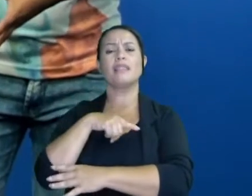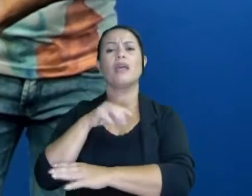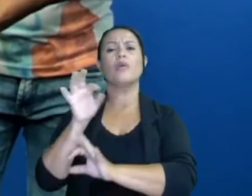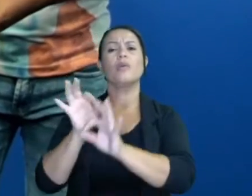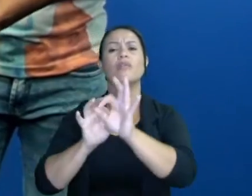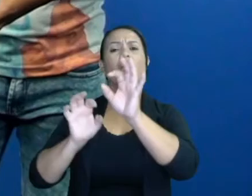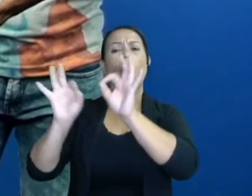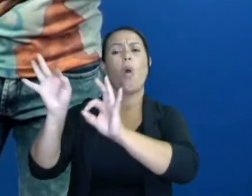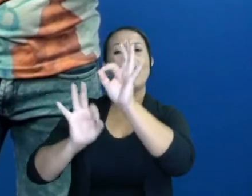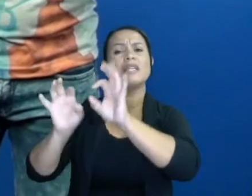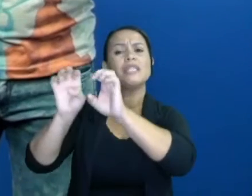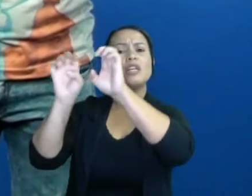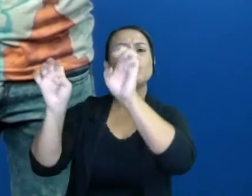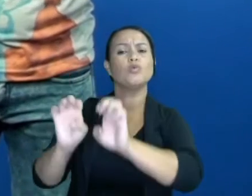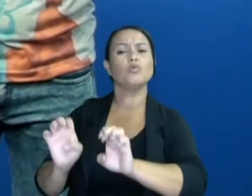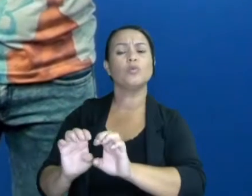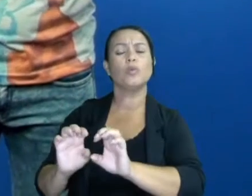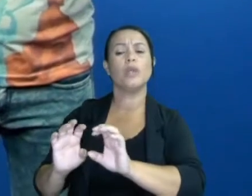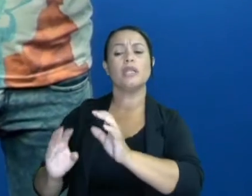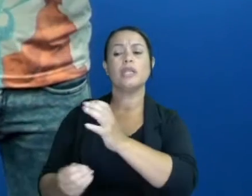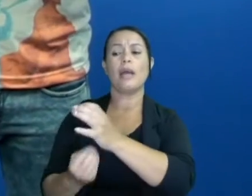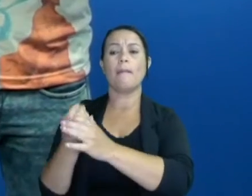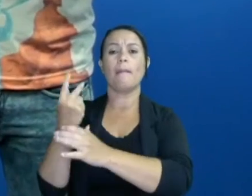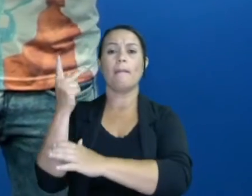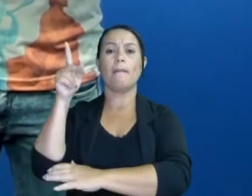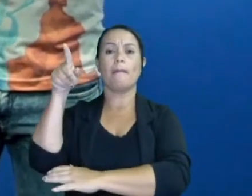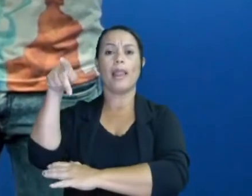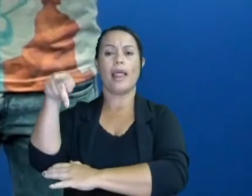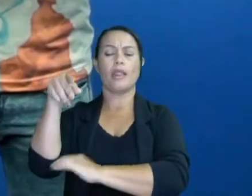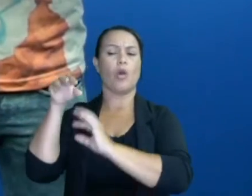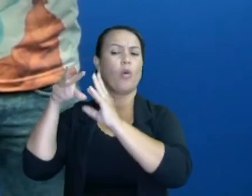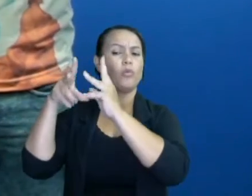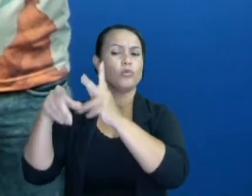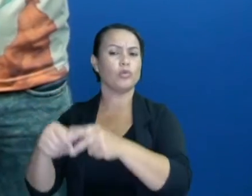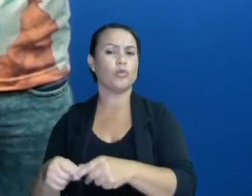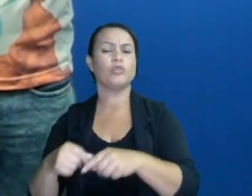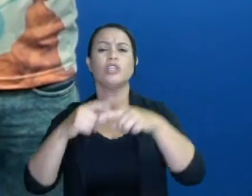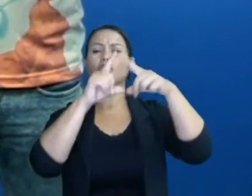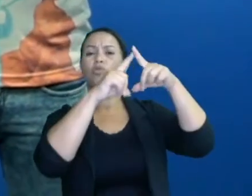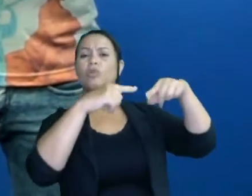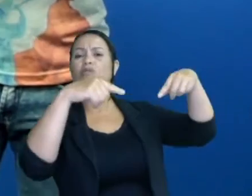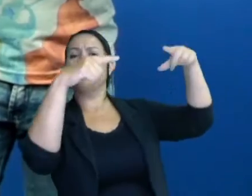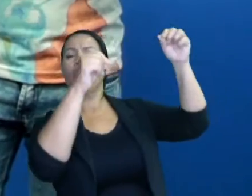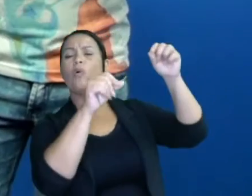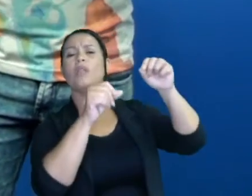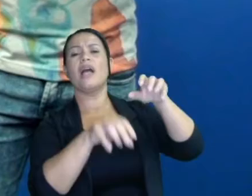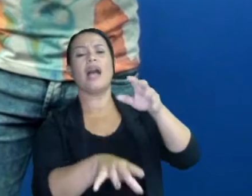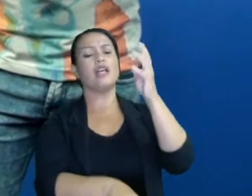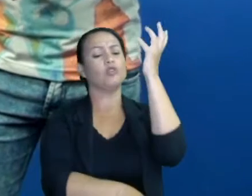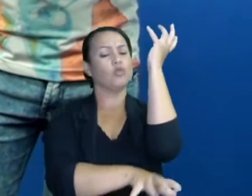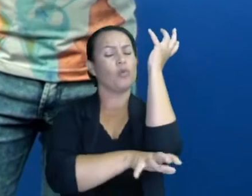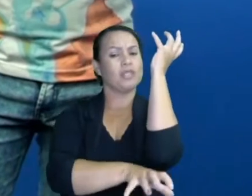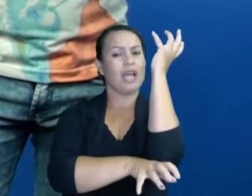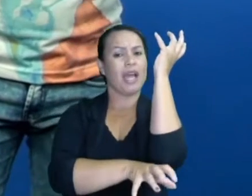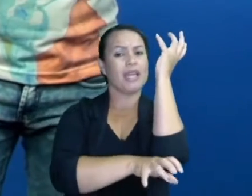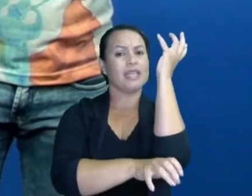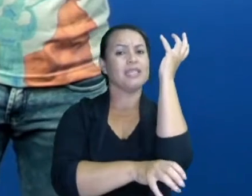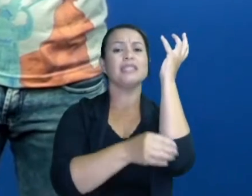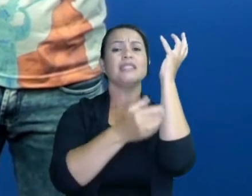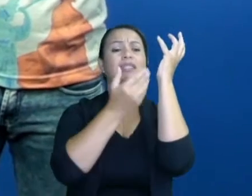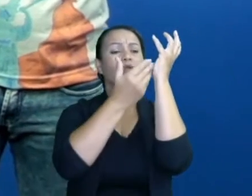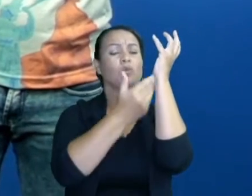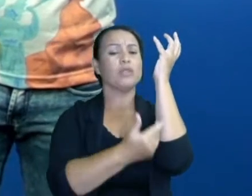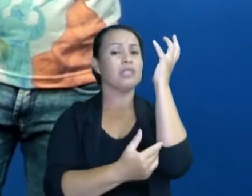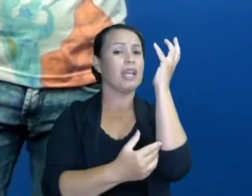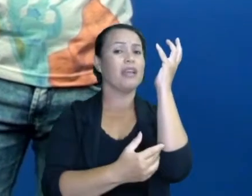estrutura da planta como um todo, desde as suas folhas, suas raízes, em sua seiva, em toda a sua planta, o